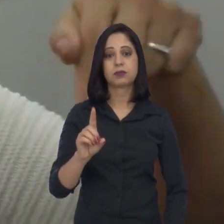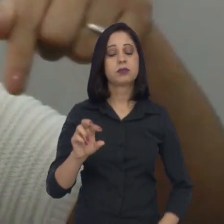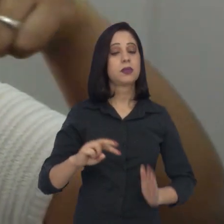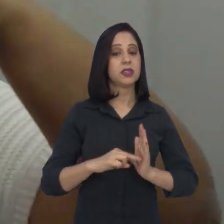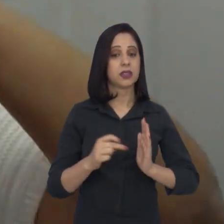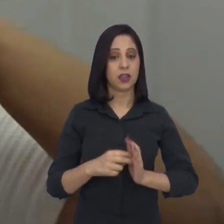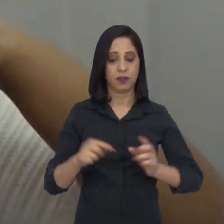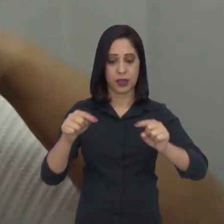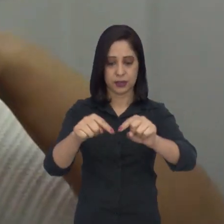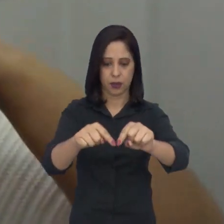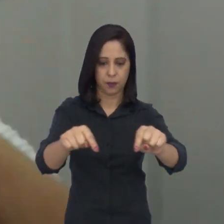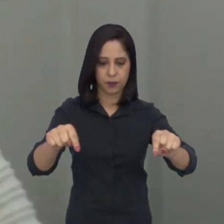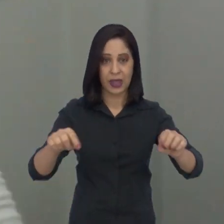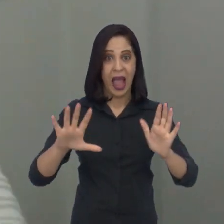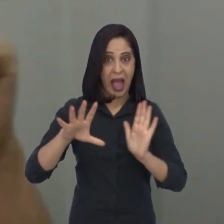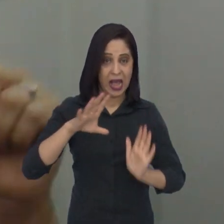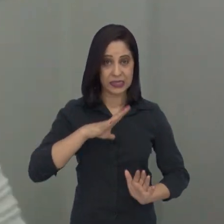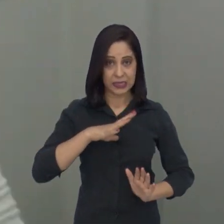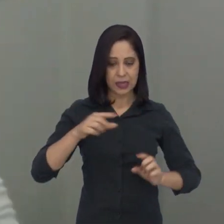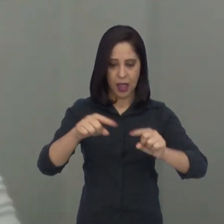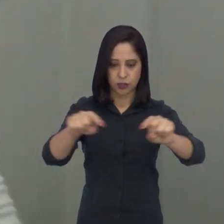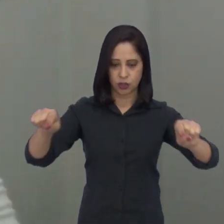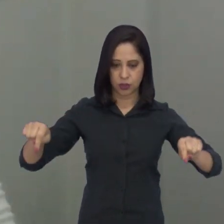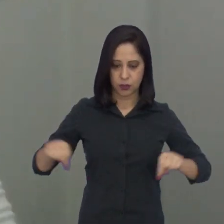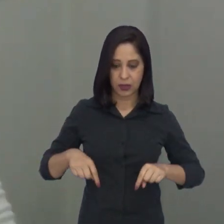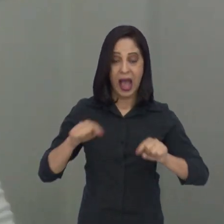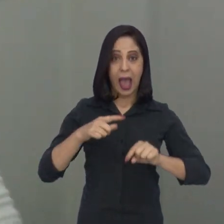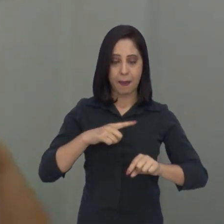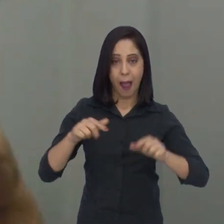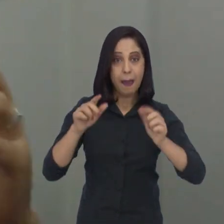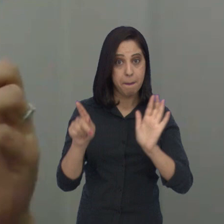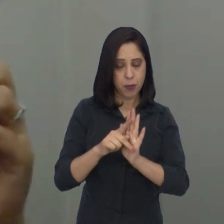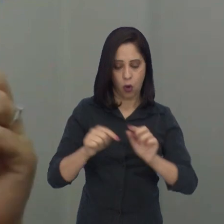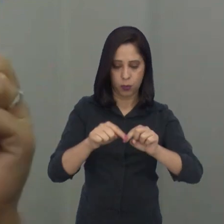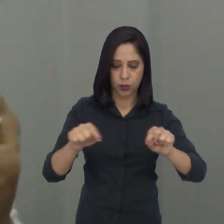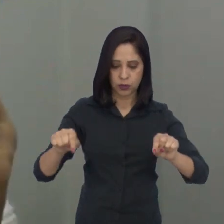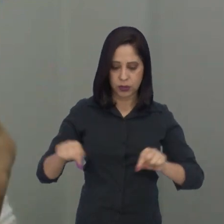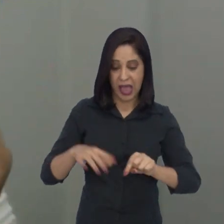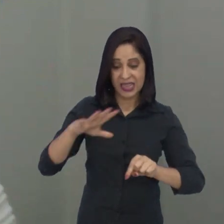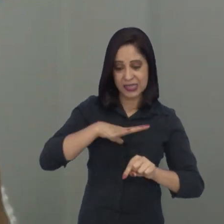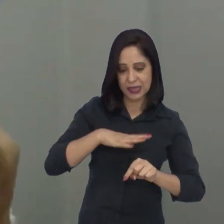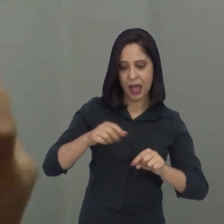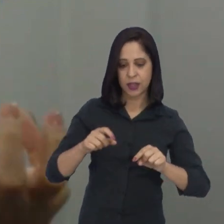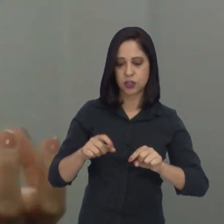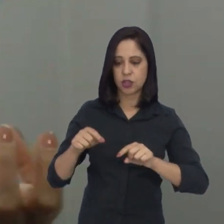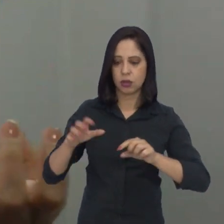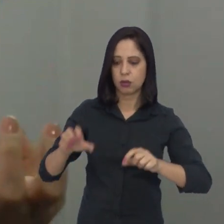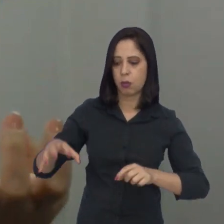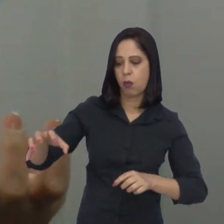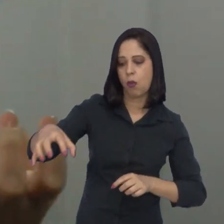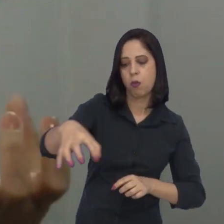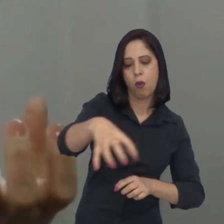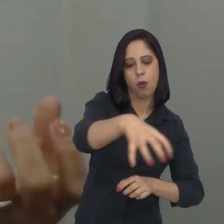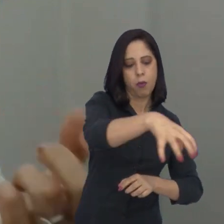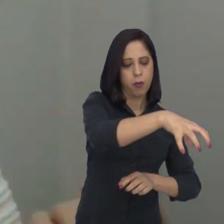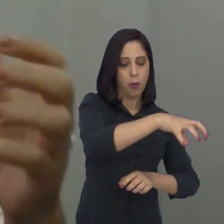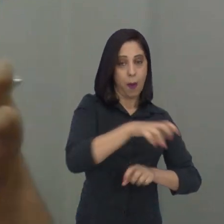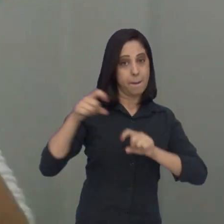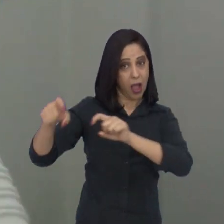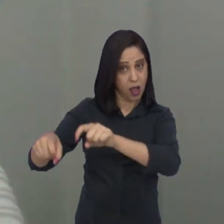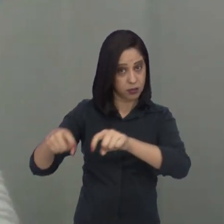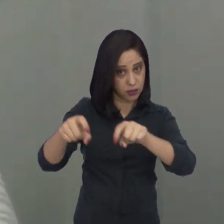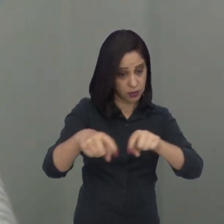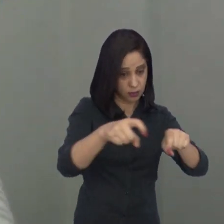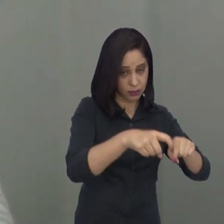é urbana e a área que é rural. Loteamentos para moradia residenciais,